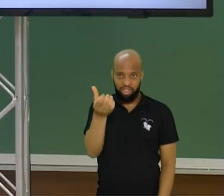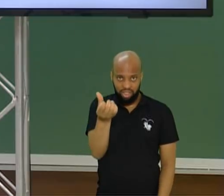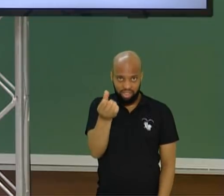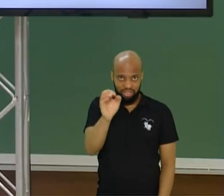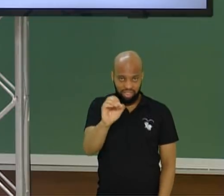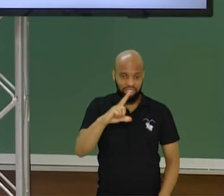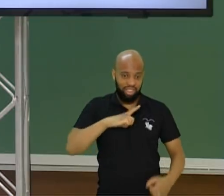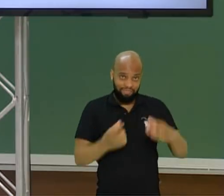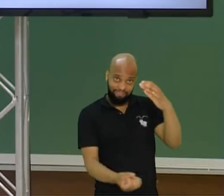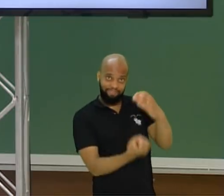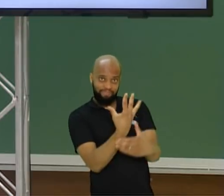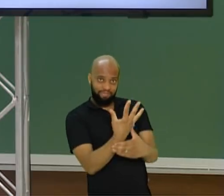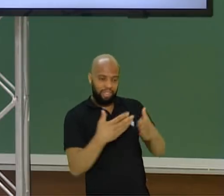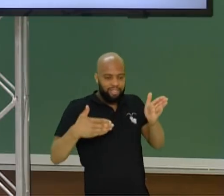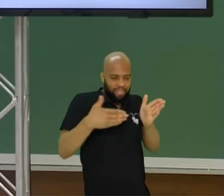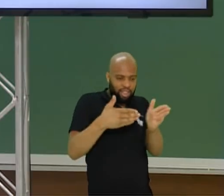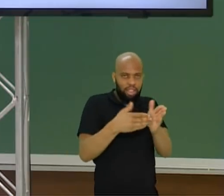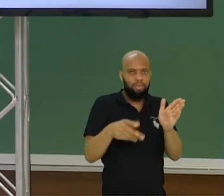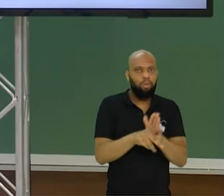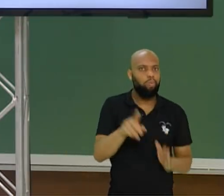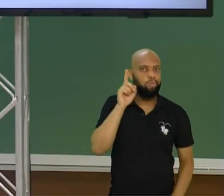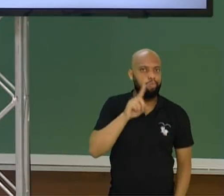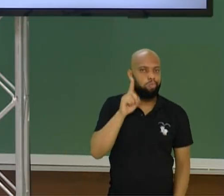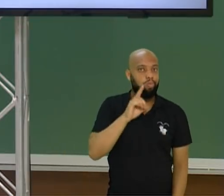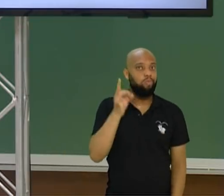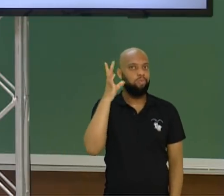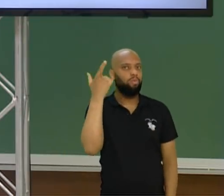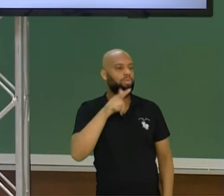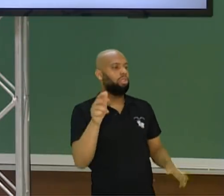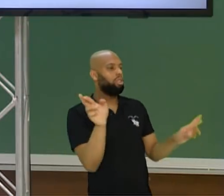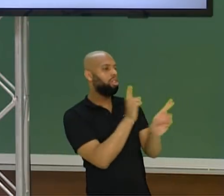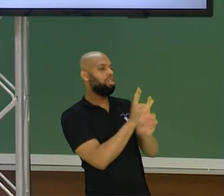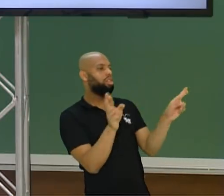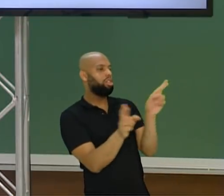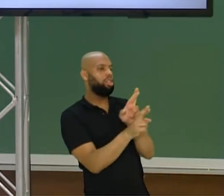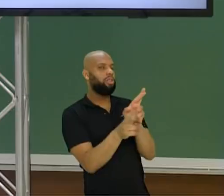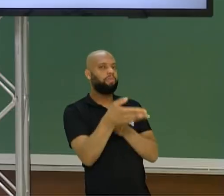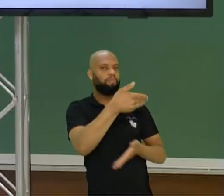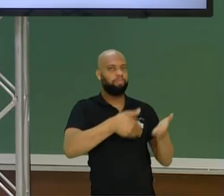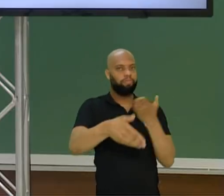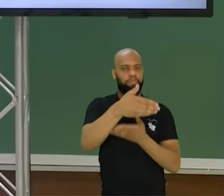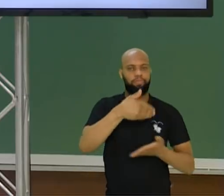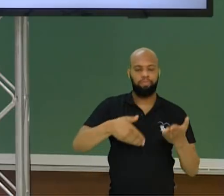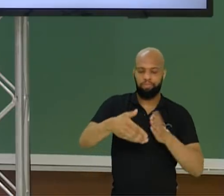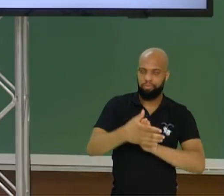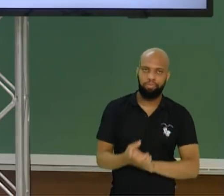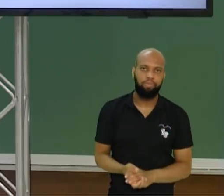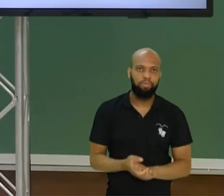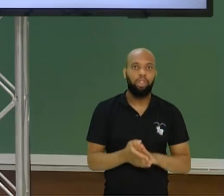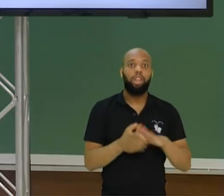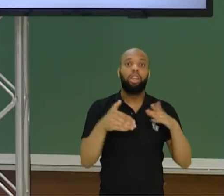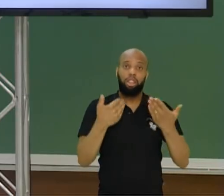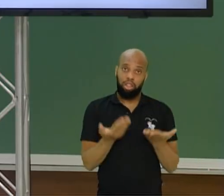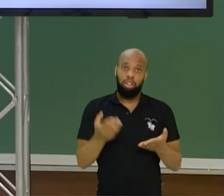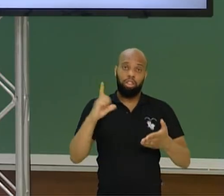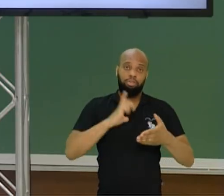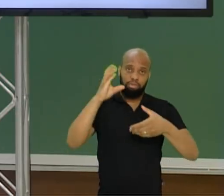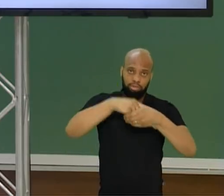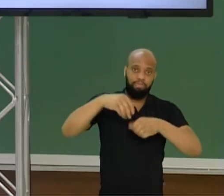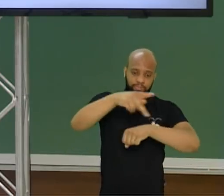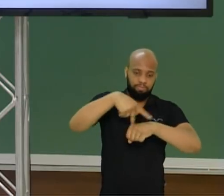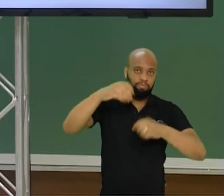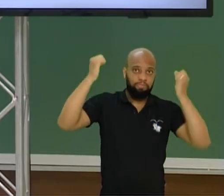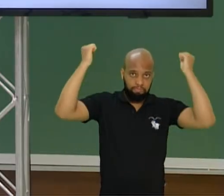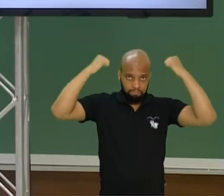os Estados Unidos para facilitar também essa relação comercial com os Estados Unidos. E no México, o que